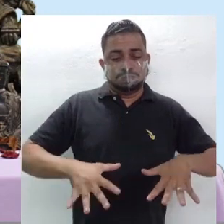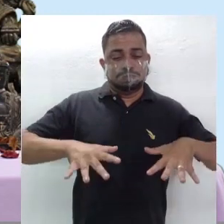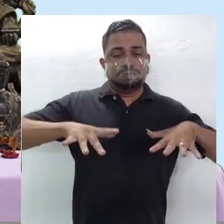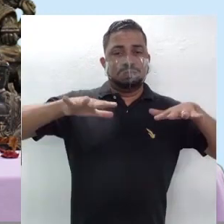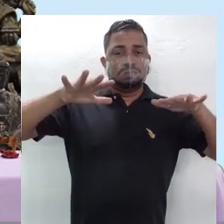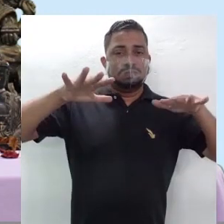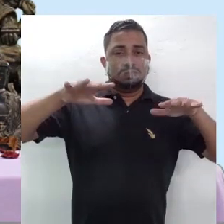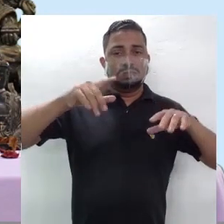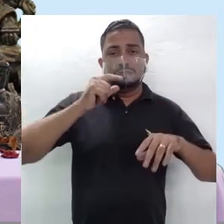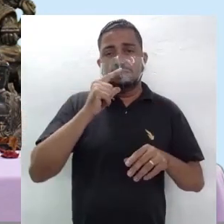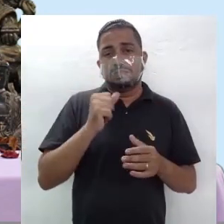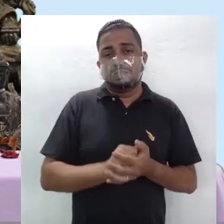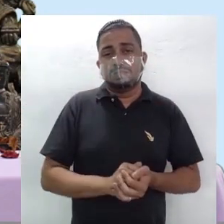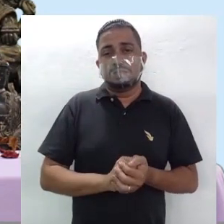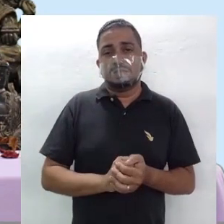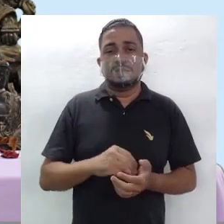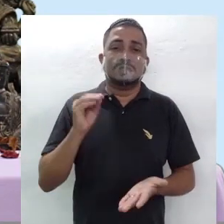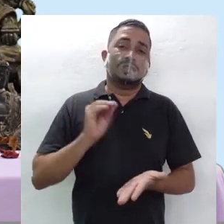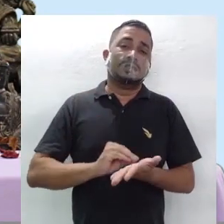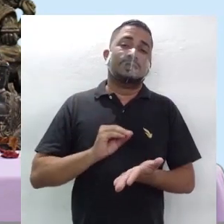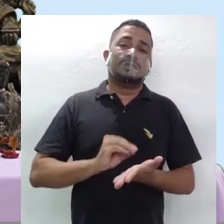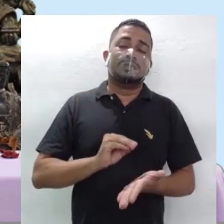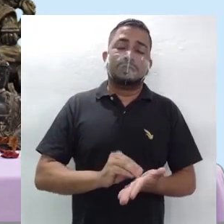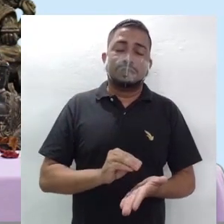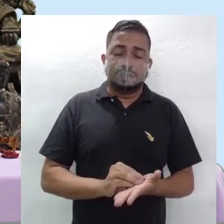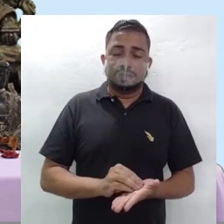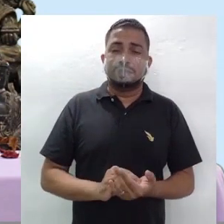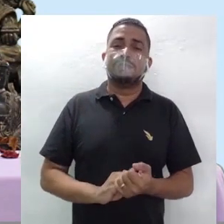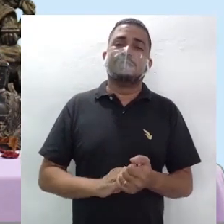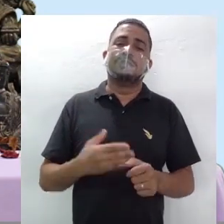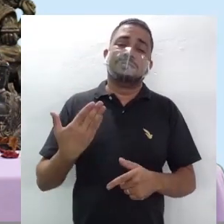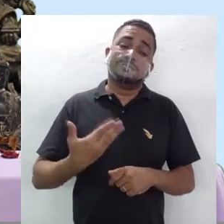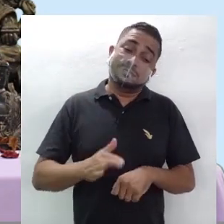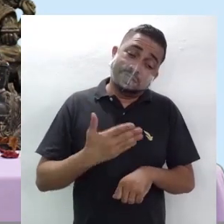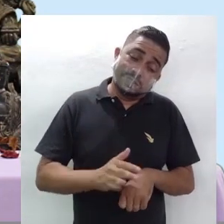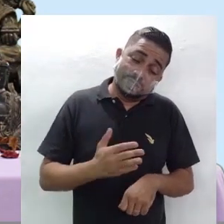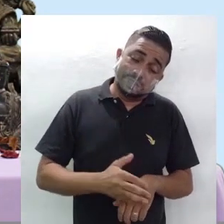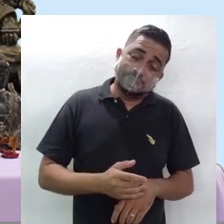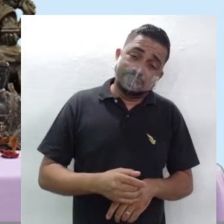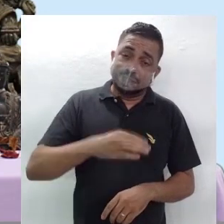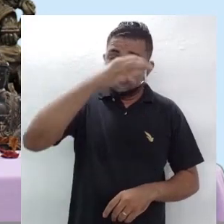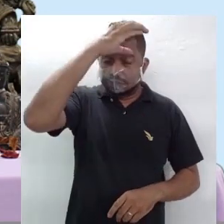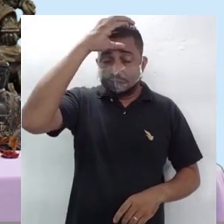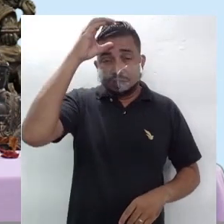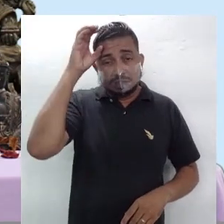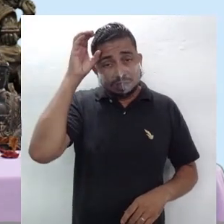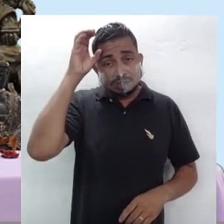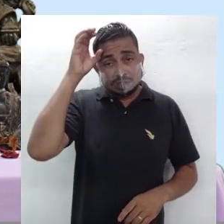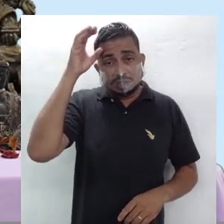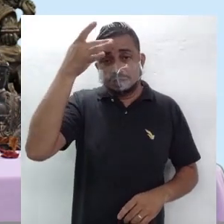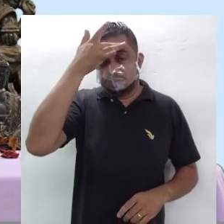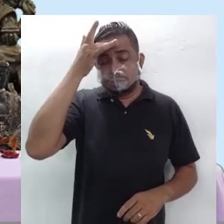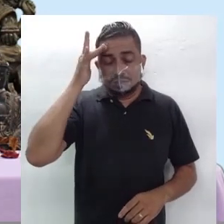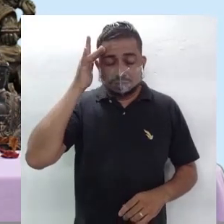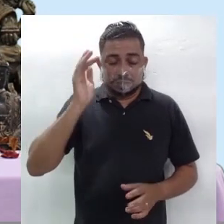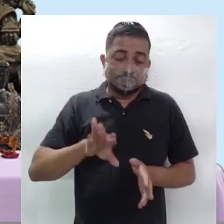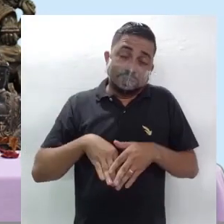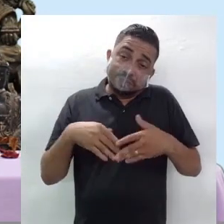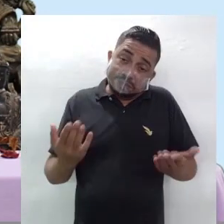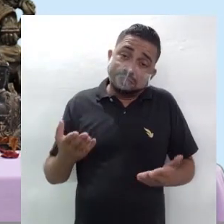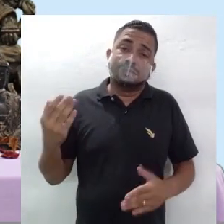inundação pela falta da prática da cidadania. Então, é